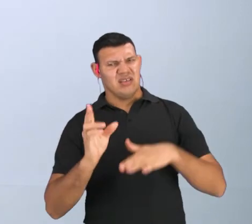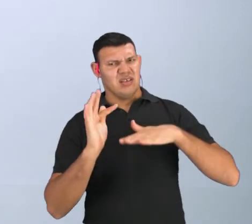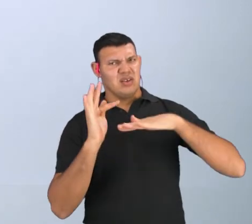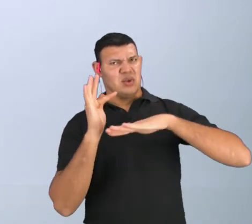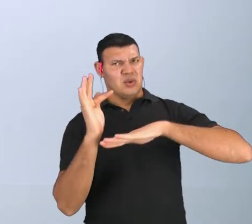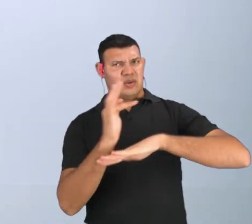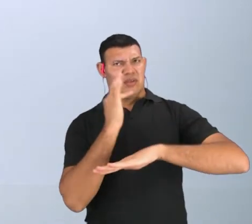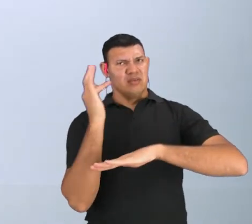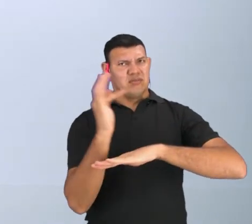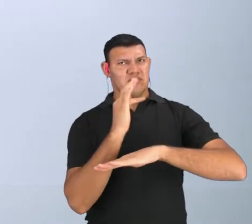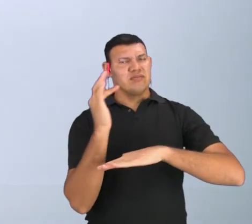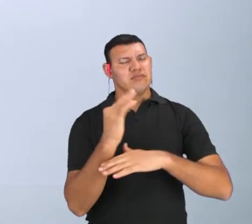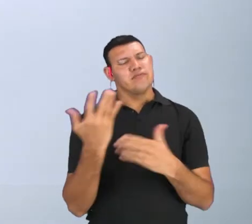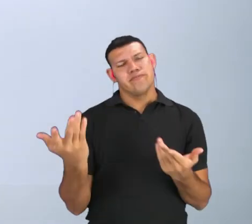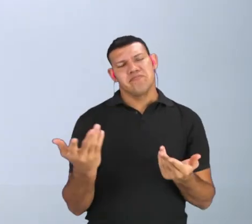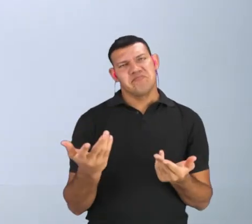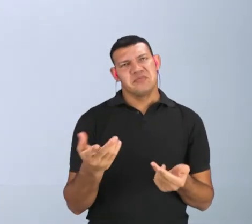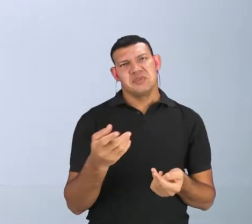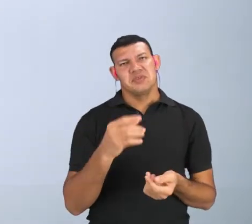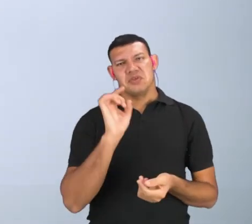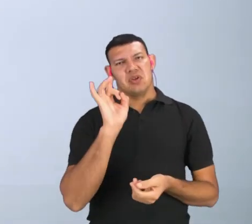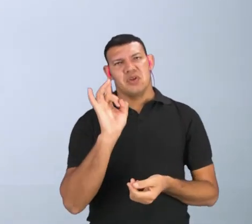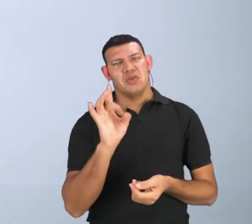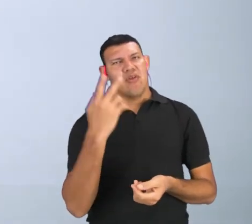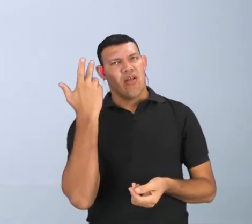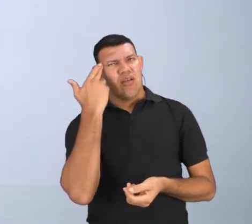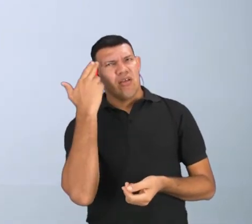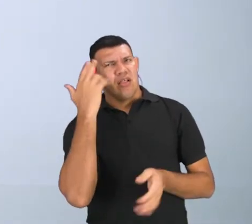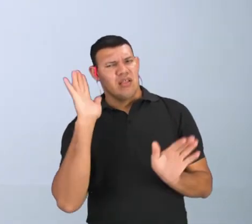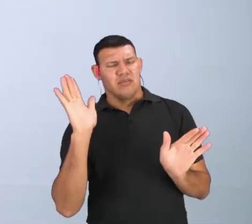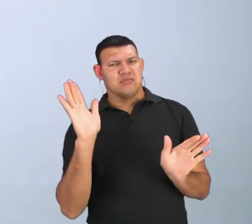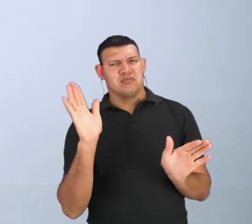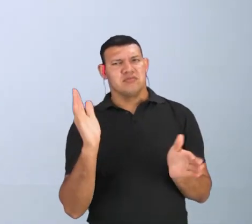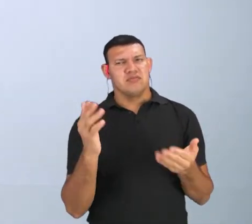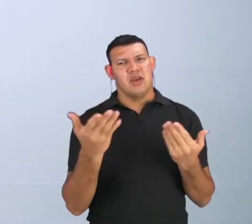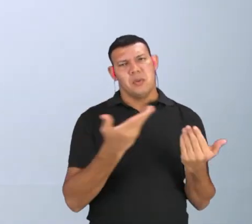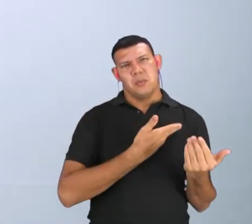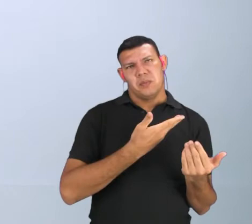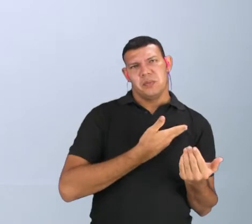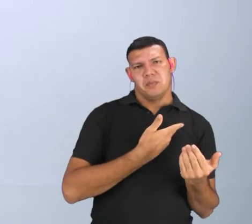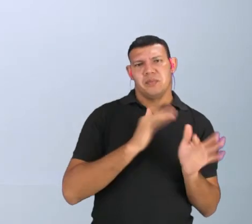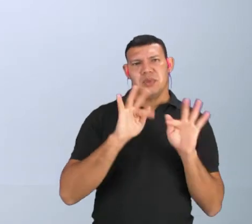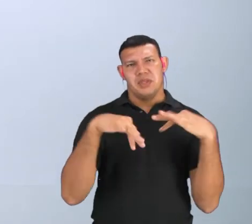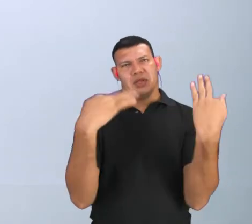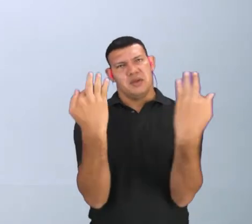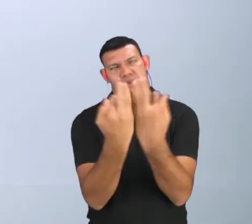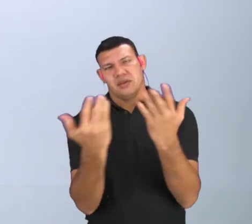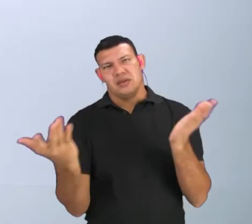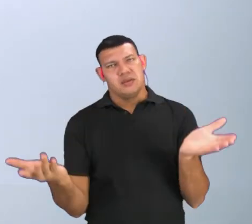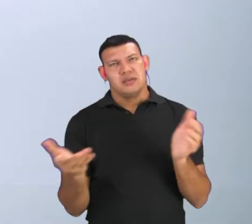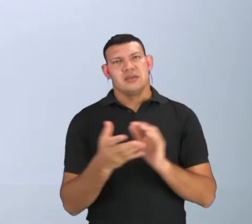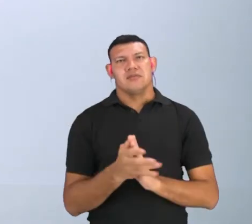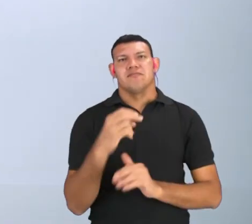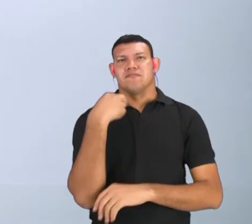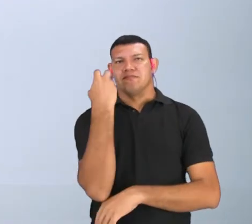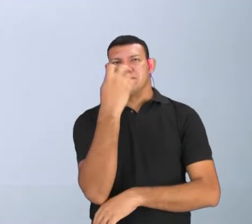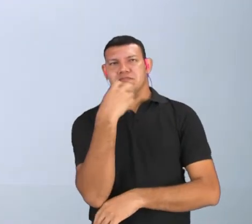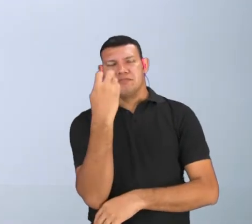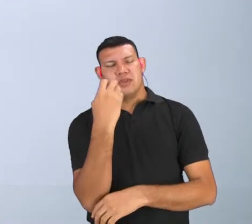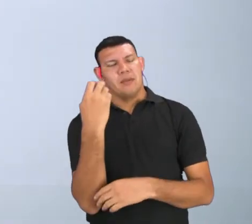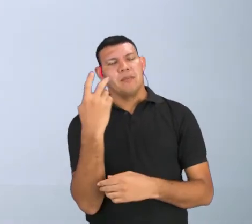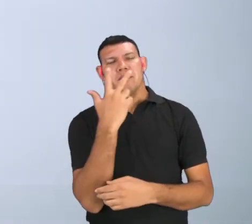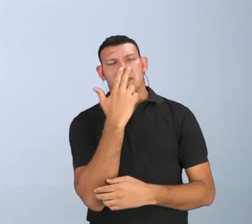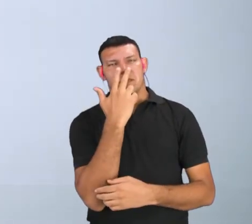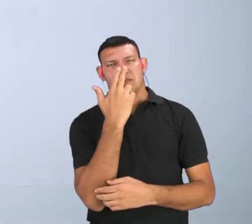linguagem padrão. A gente fala como se estivéssemos falando com nossos parentes, colegas e amigos. Na oralidade